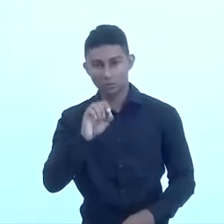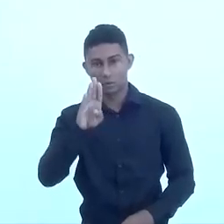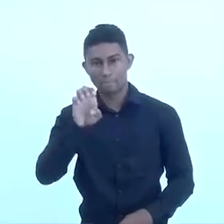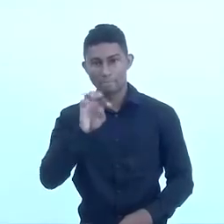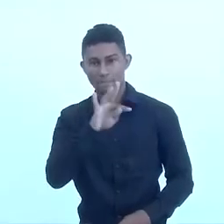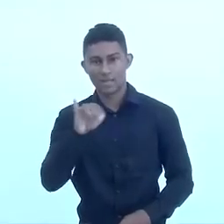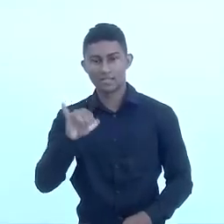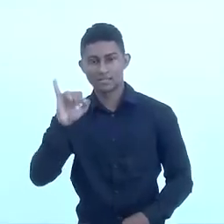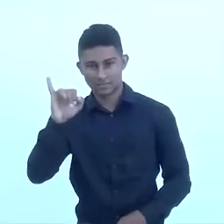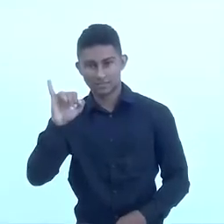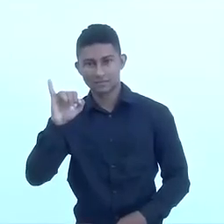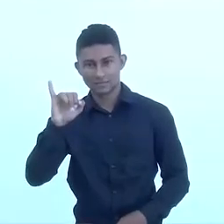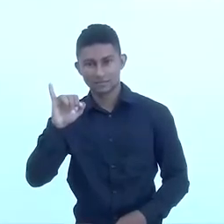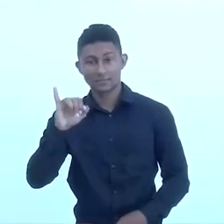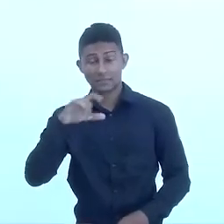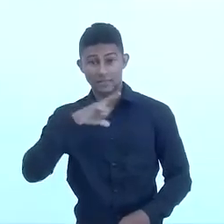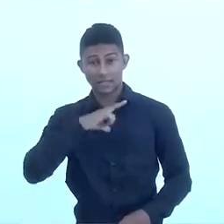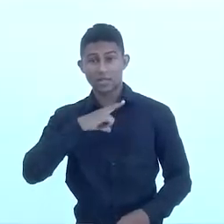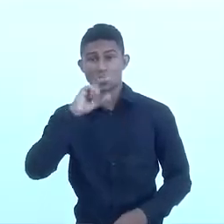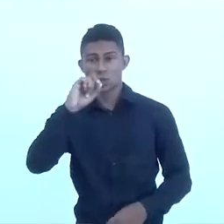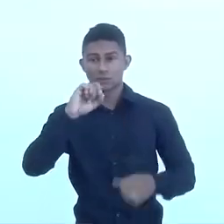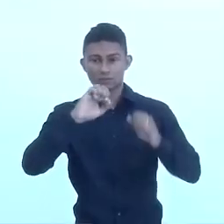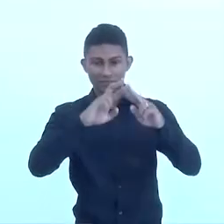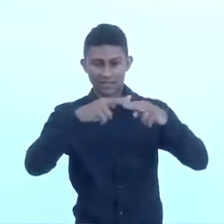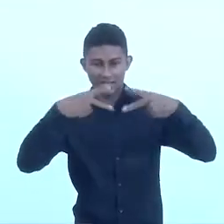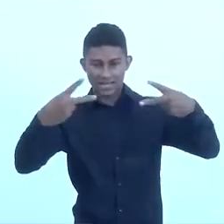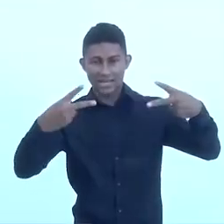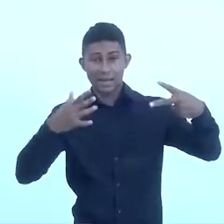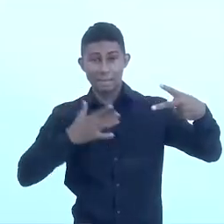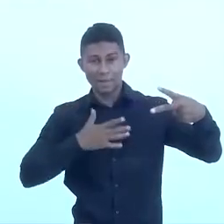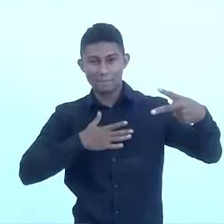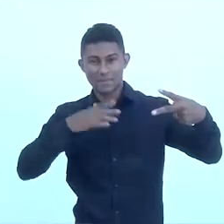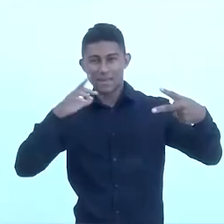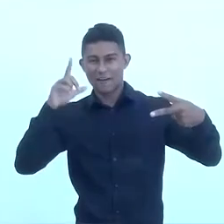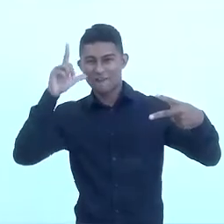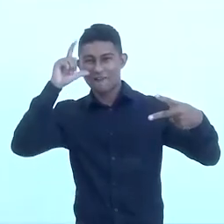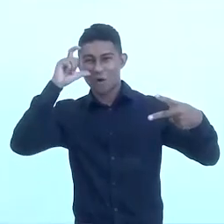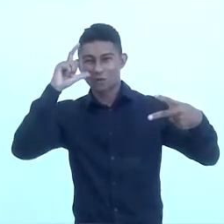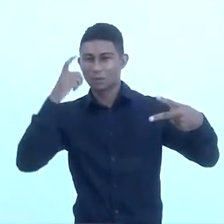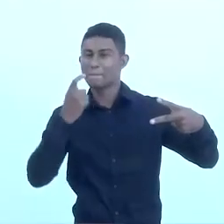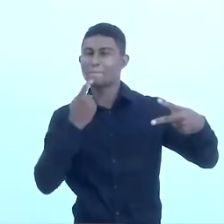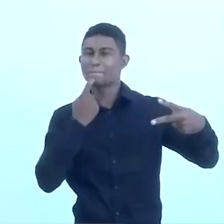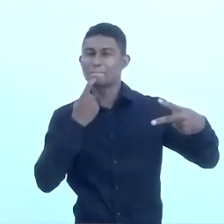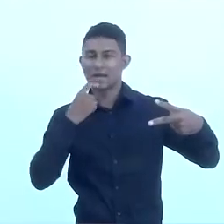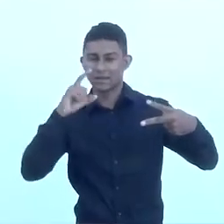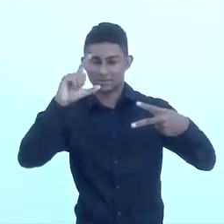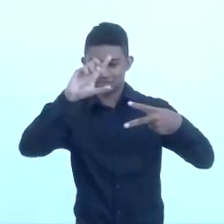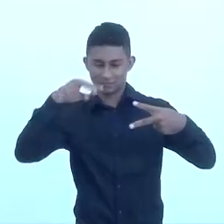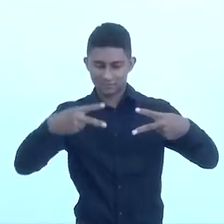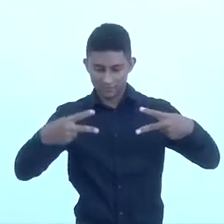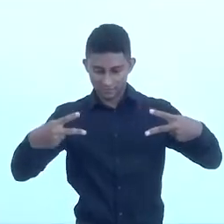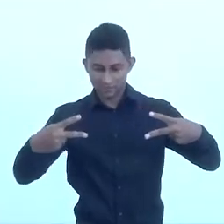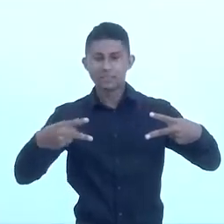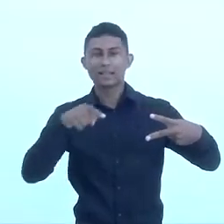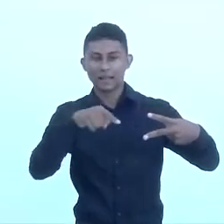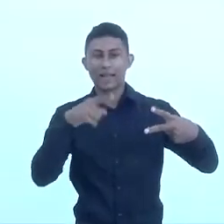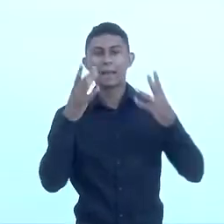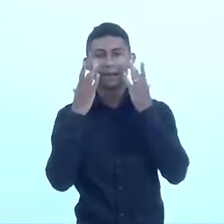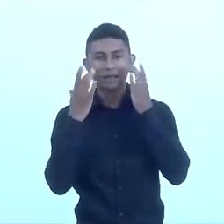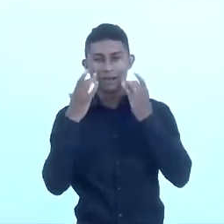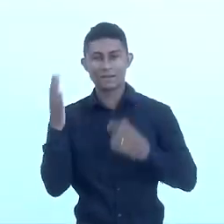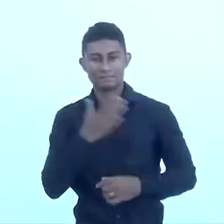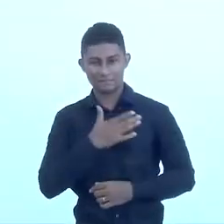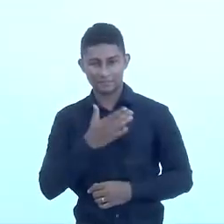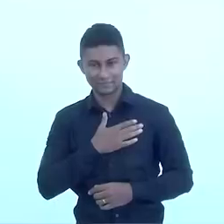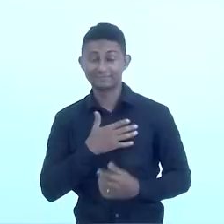@paulobete, com dois T's I, e lá no status, em cima, perto da minha fotografia, tem um linkzinho ali, ali está a